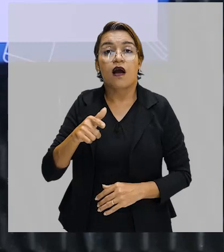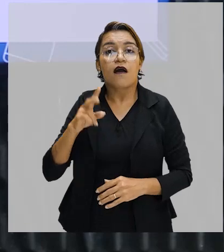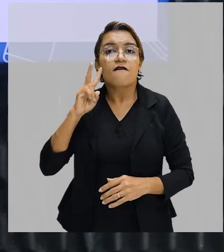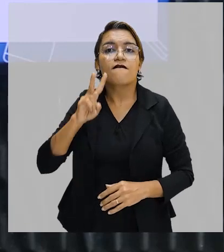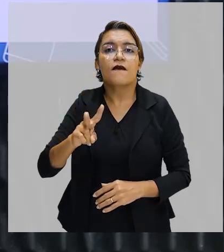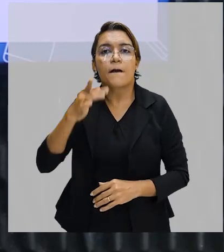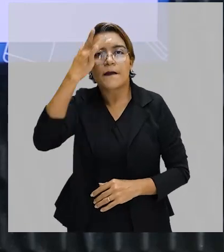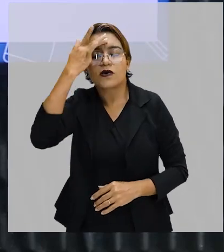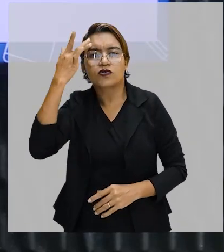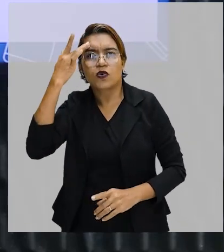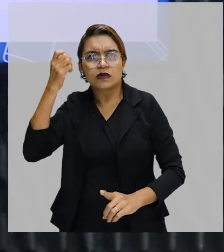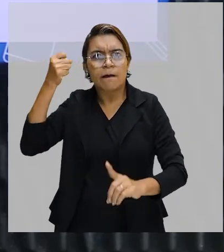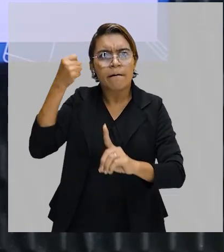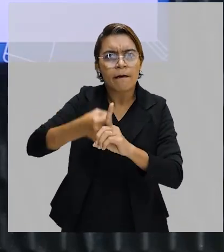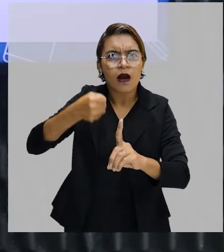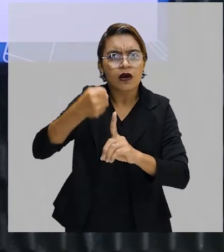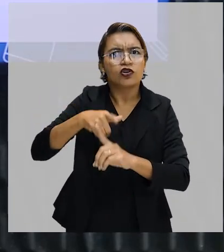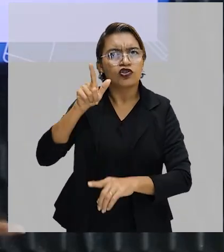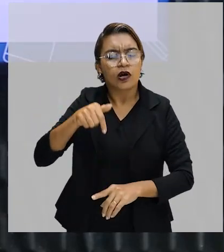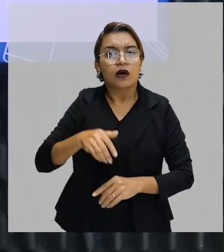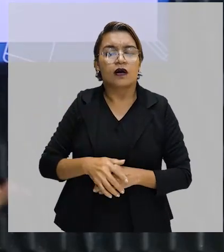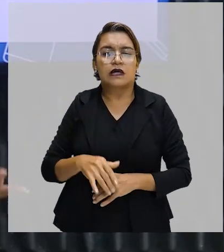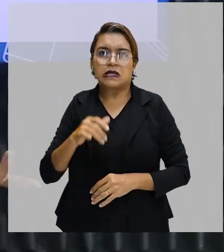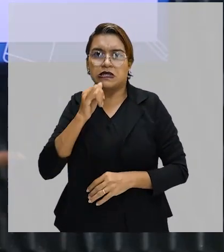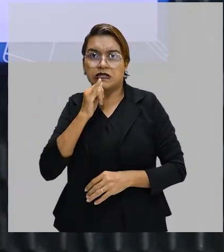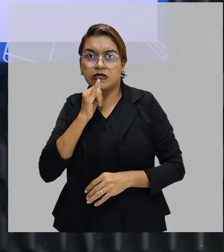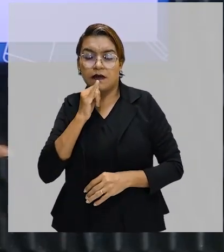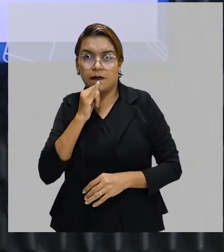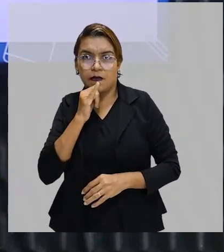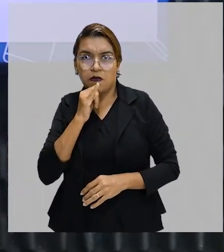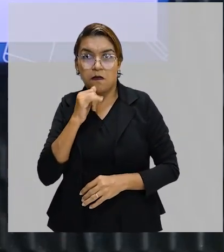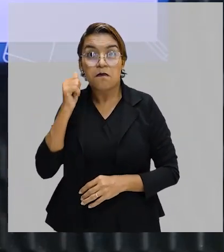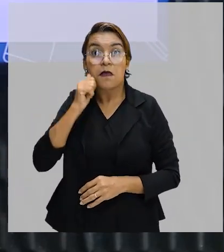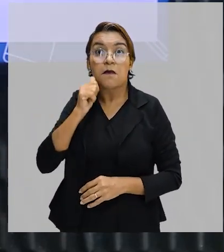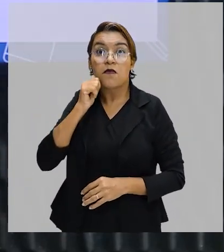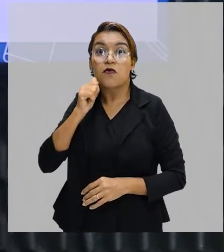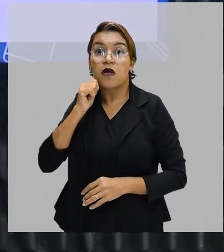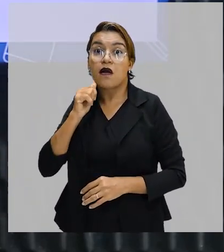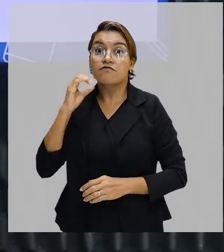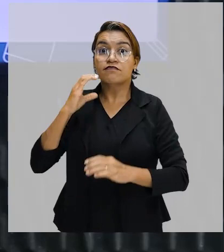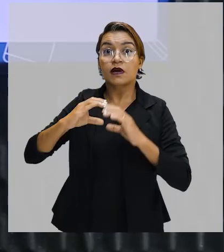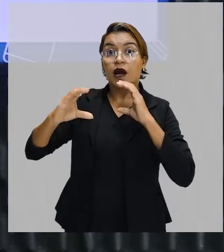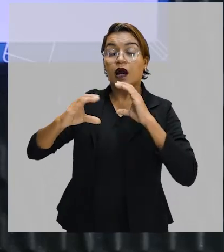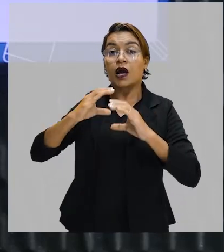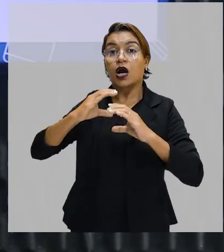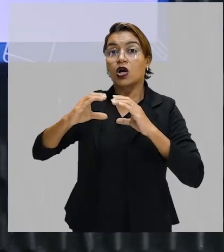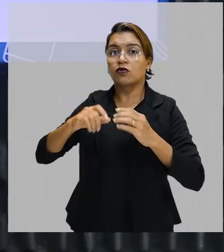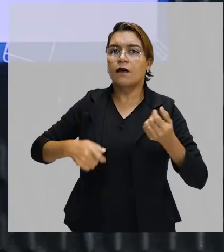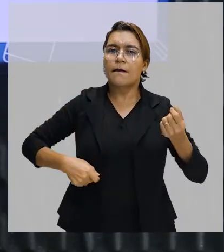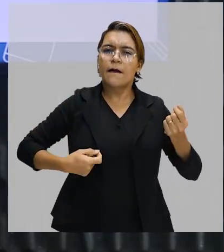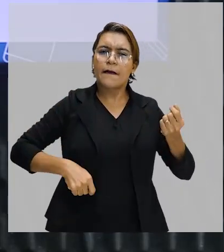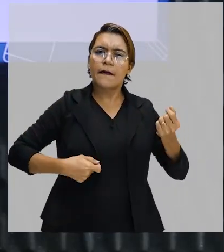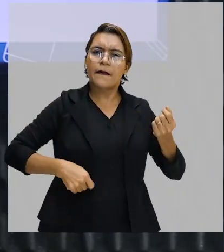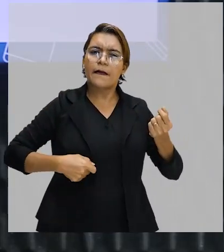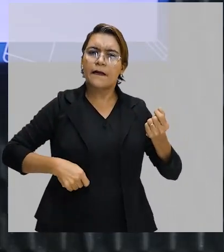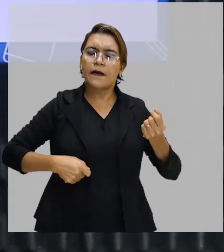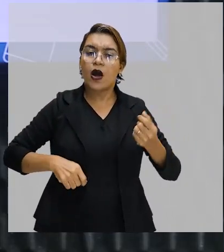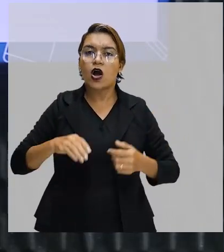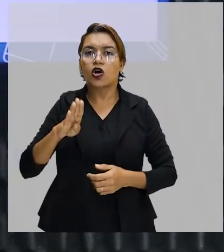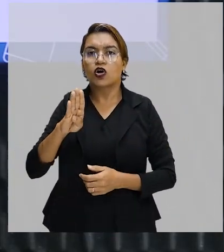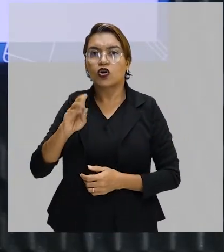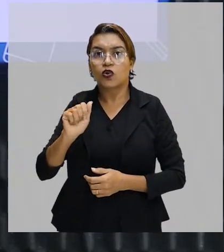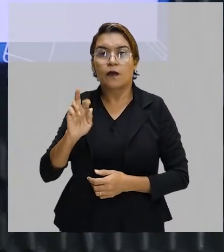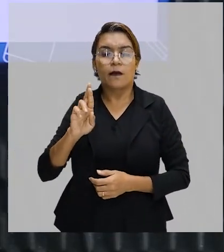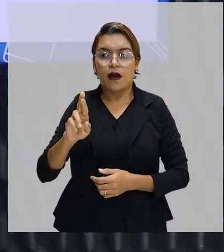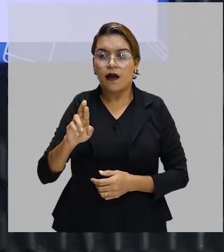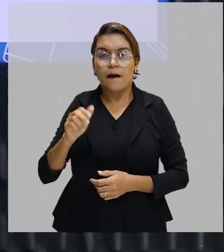uma vez eu vi um vídeo de uma cantora ela tá fazendo ali o voz e violão no bar num hotel não sei a mulher levantou